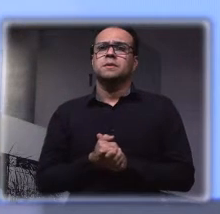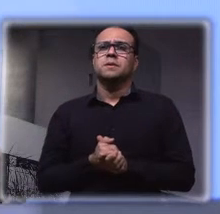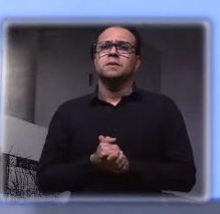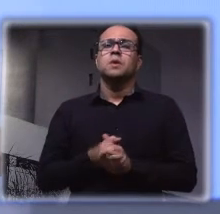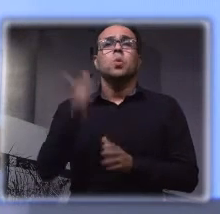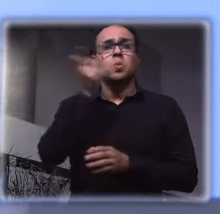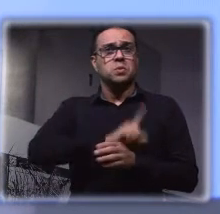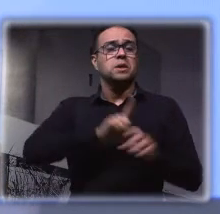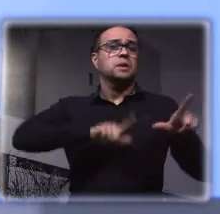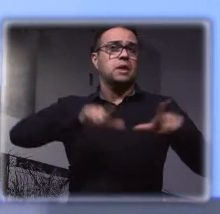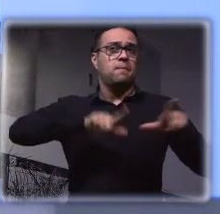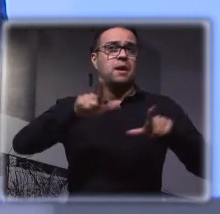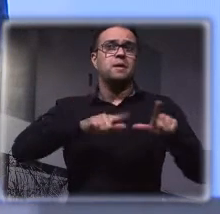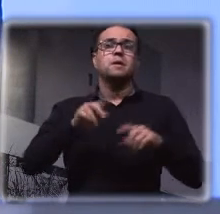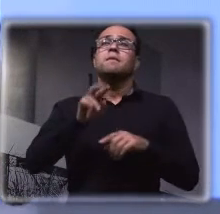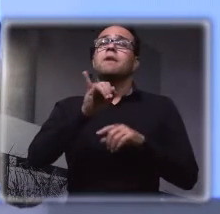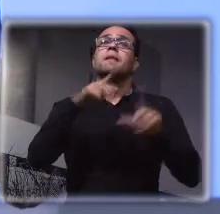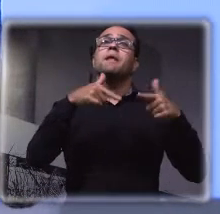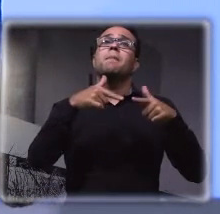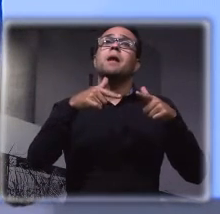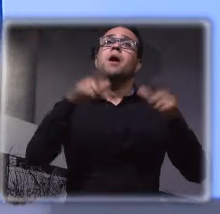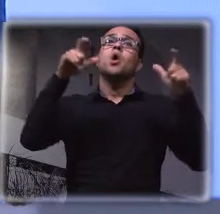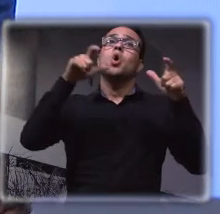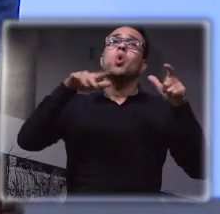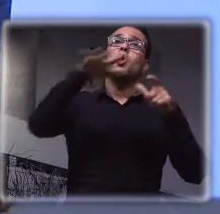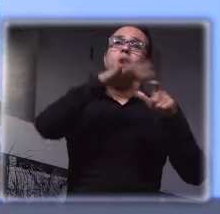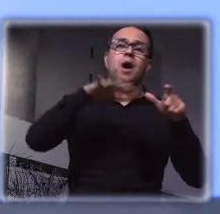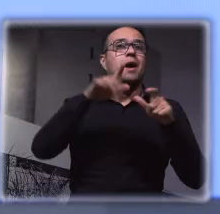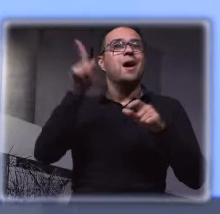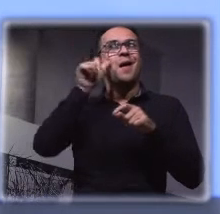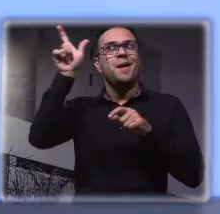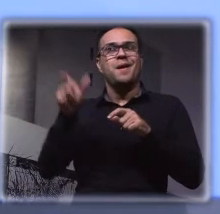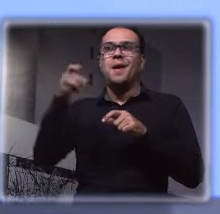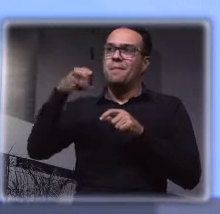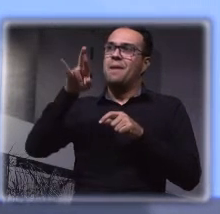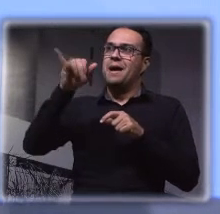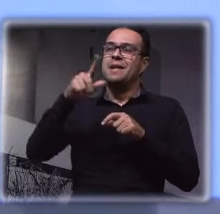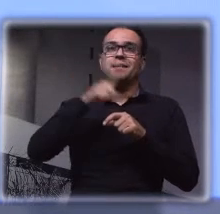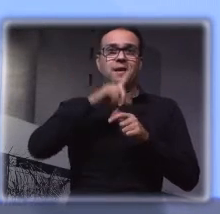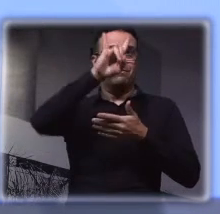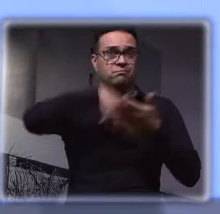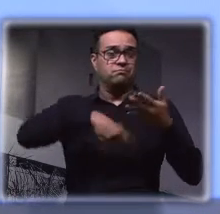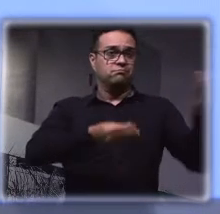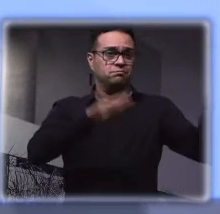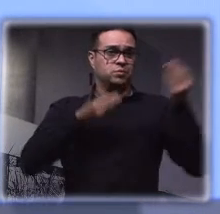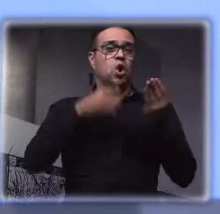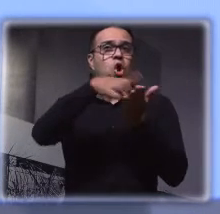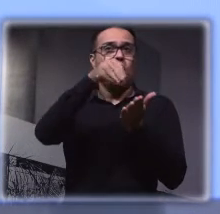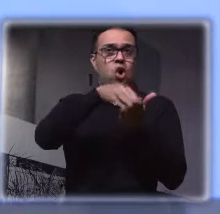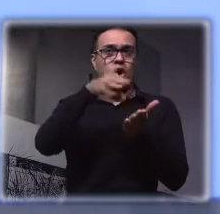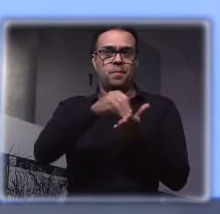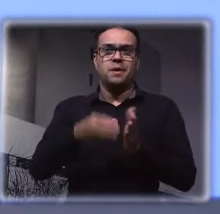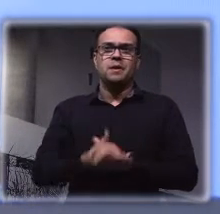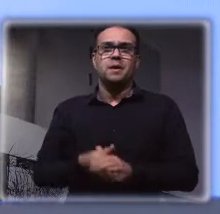consegue emprego, vai trabalhar lá no supermercado da região. A Dona Maria recebe uma sentença, uma cópia de uma